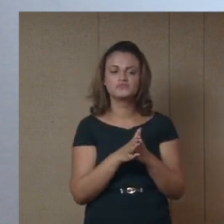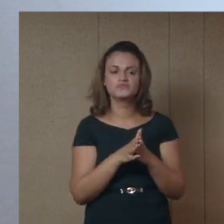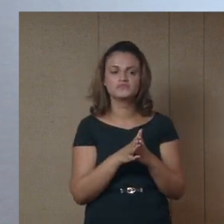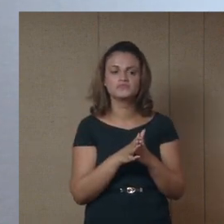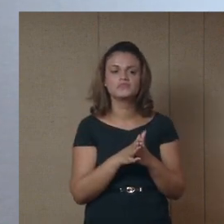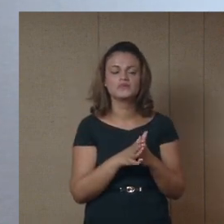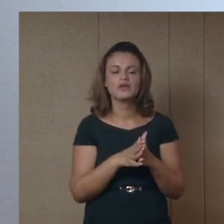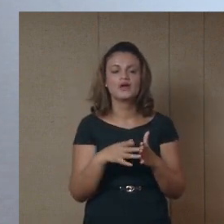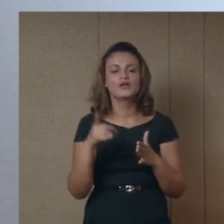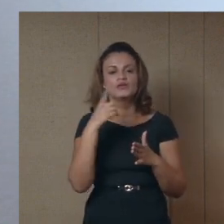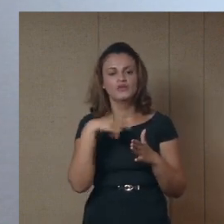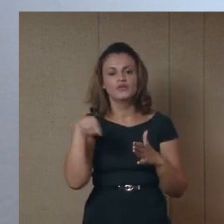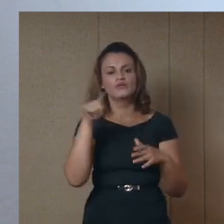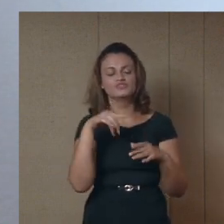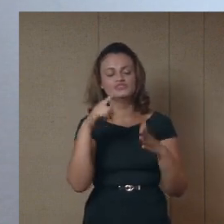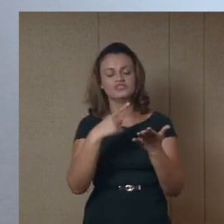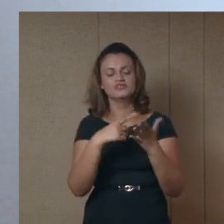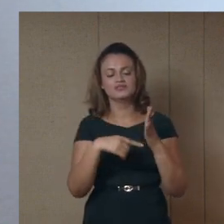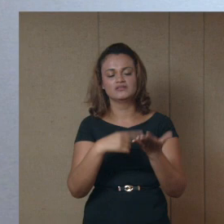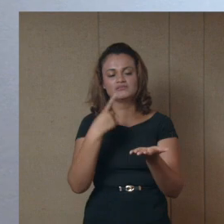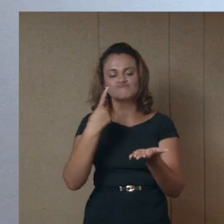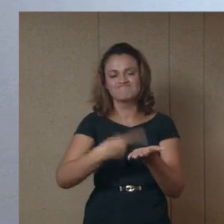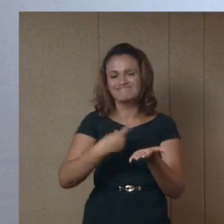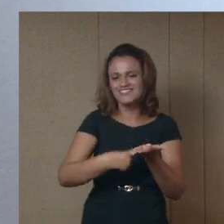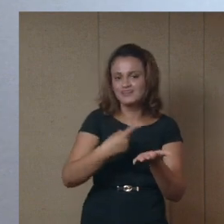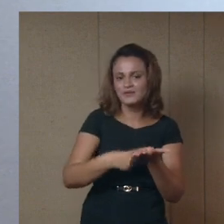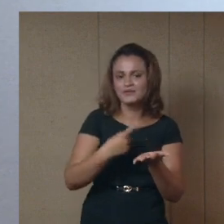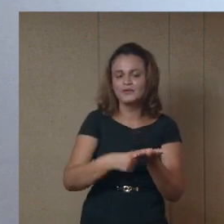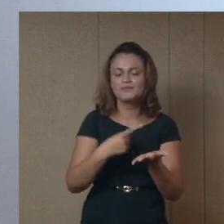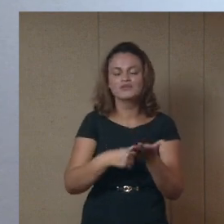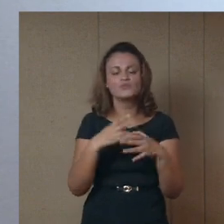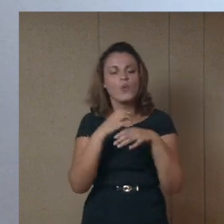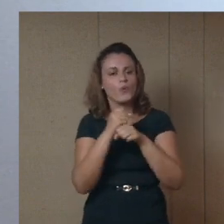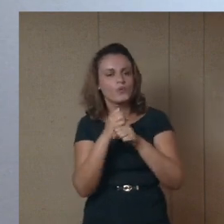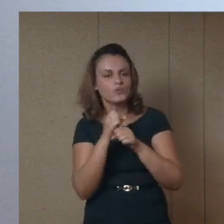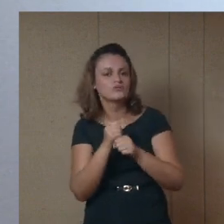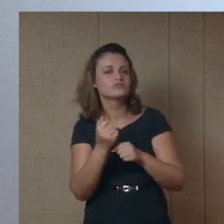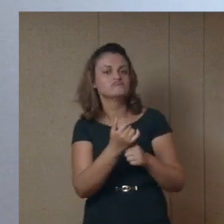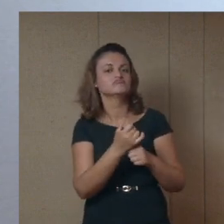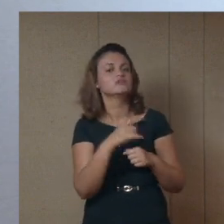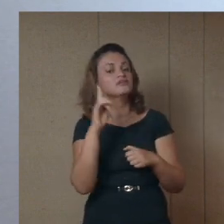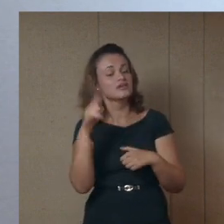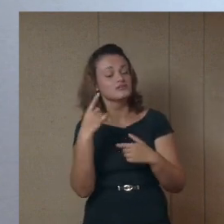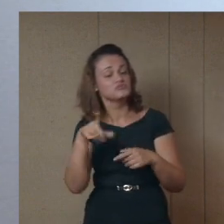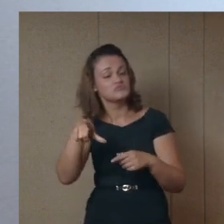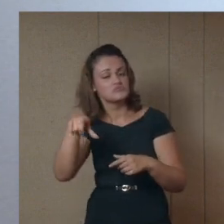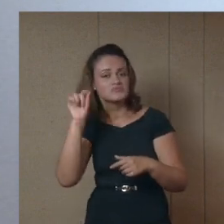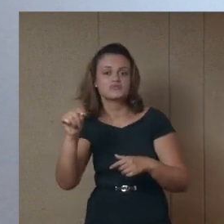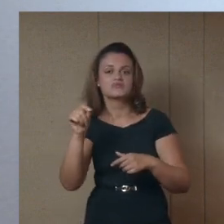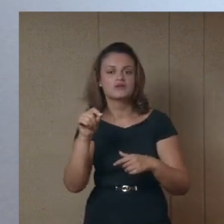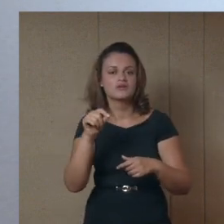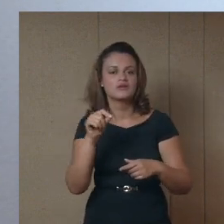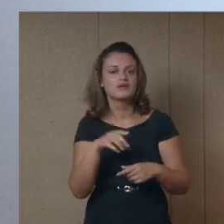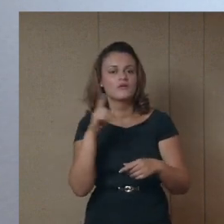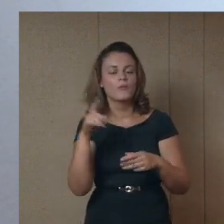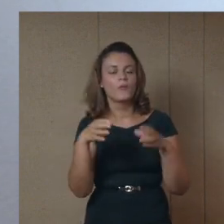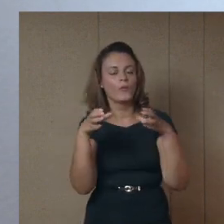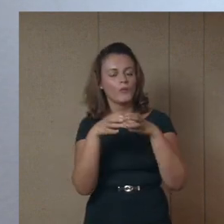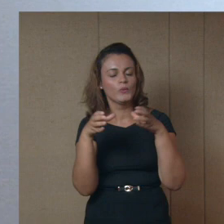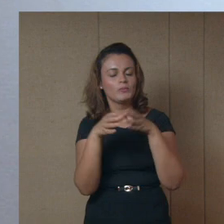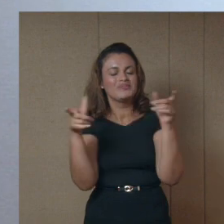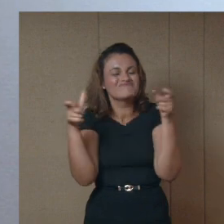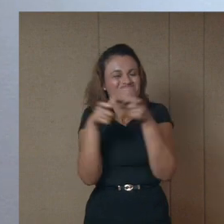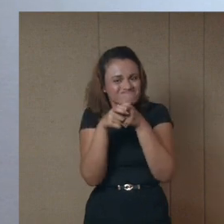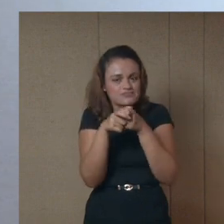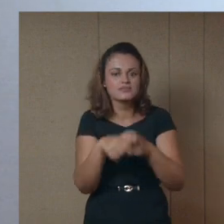um regramento para a recomposição e dos quantitativos então nós optamos por 11 uma comissão